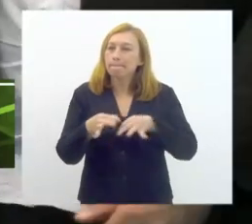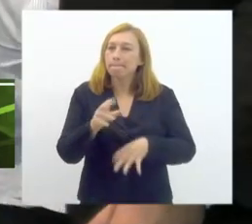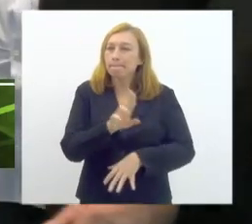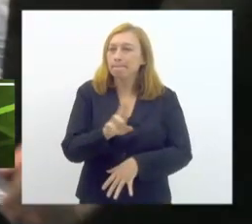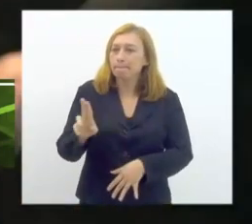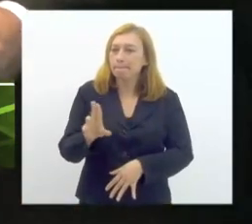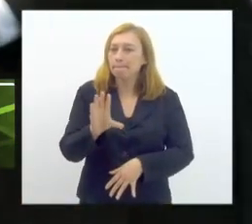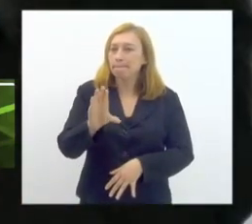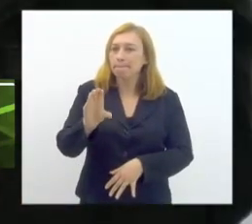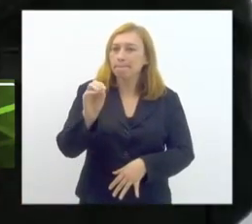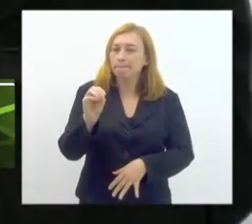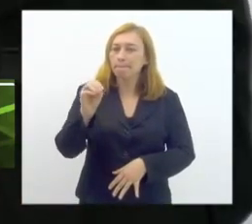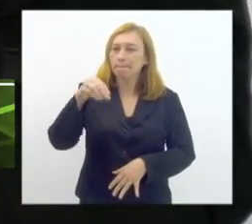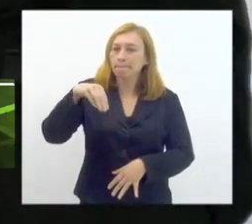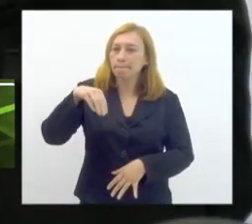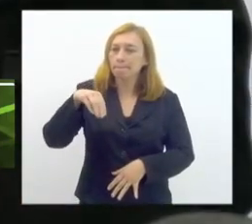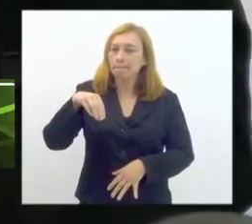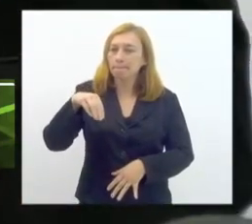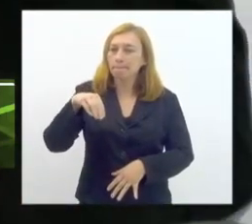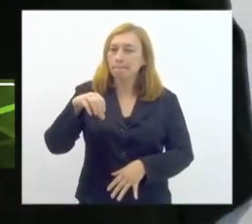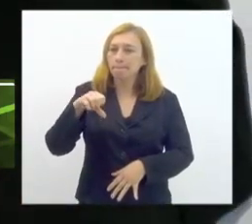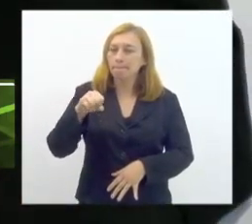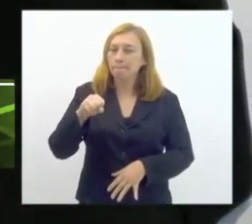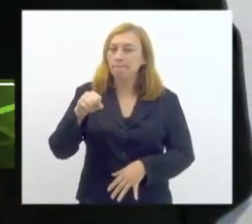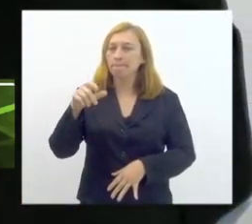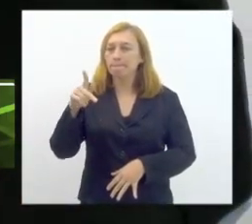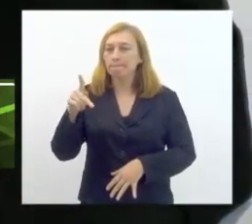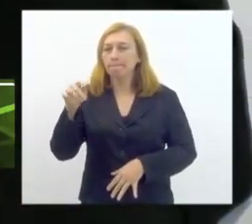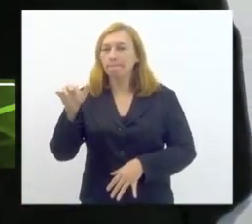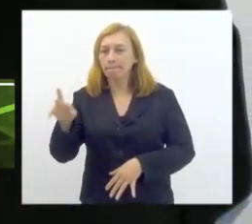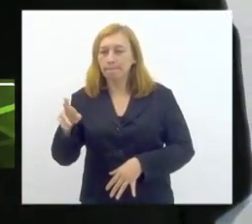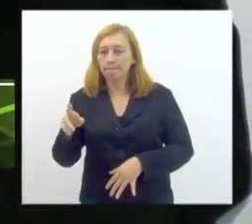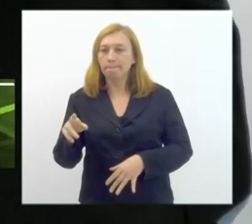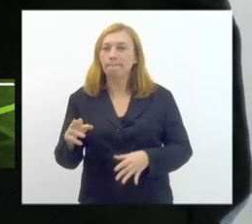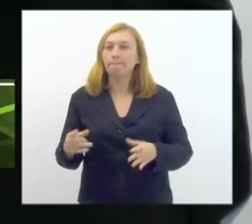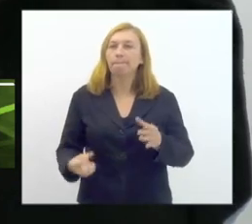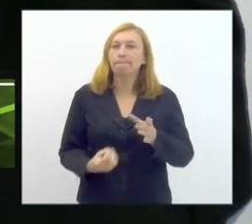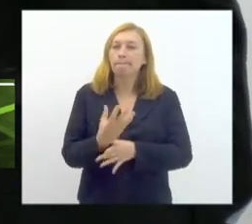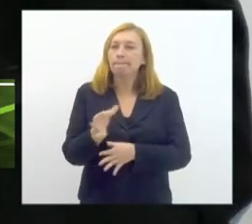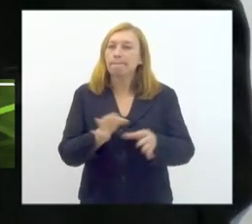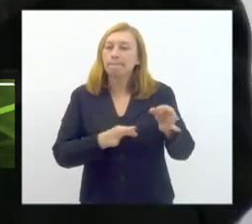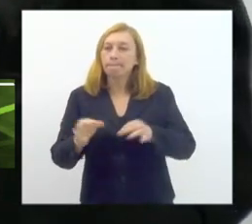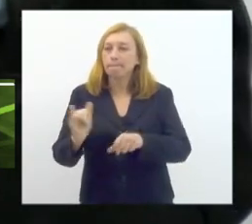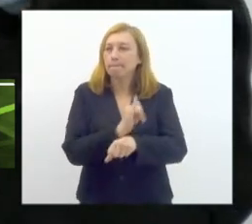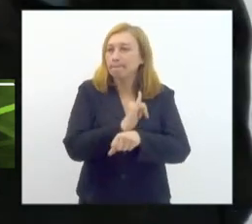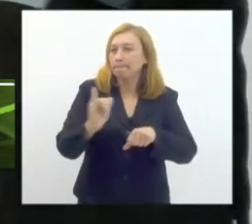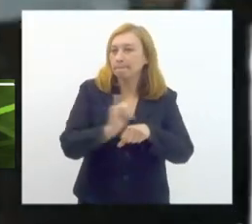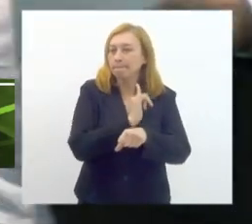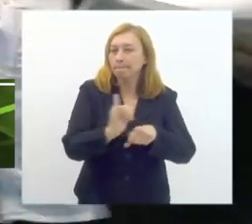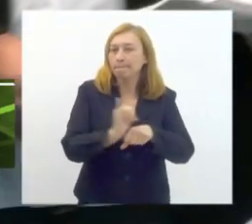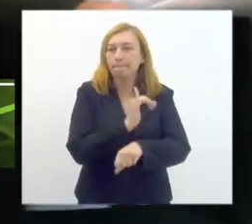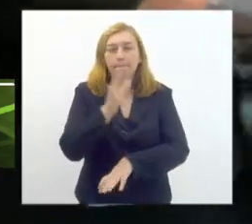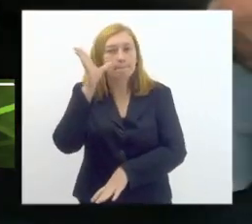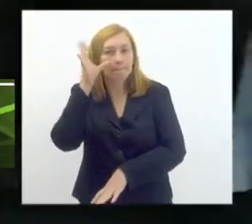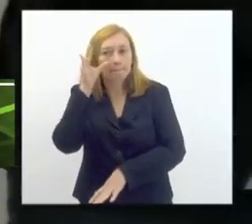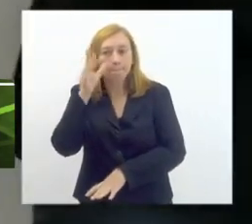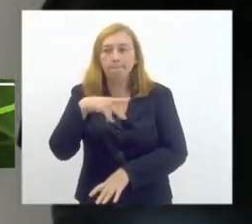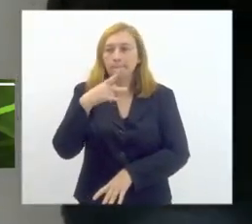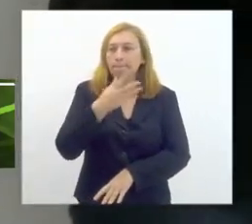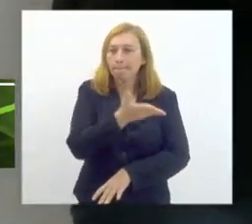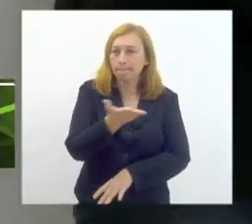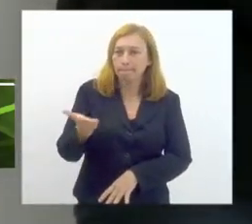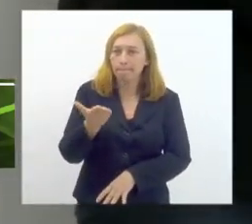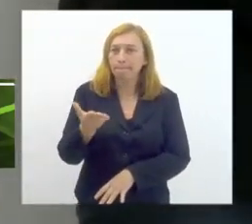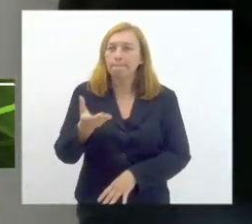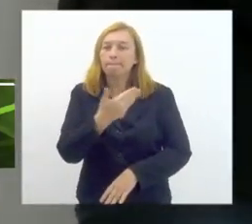de Conspicar, né? E surge exatamente nessa estratégia. É interessante trazer para vocês